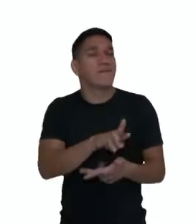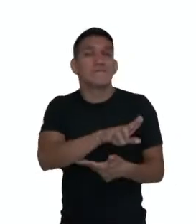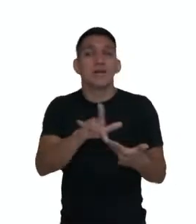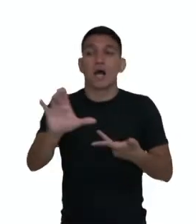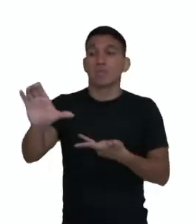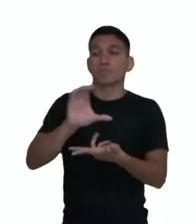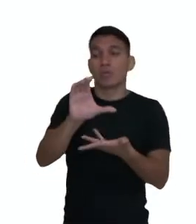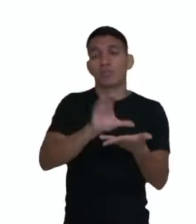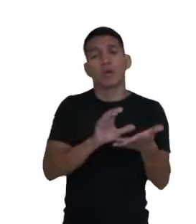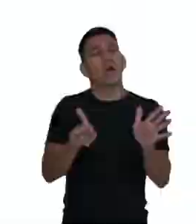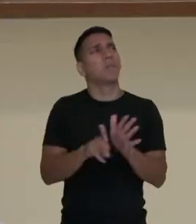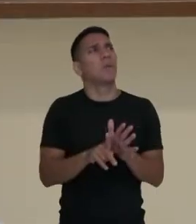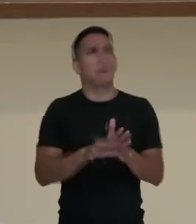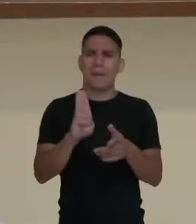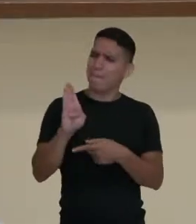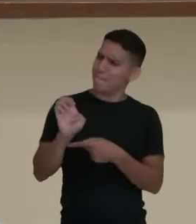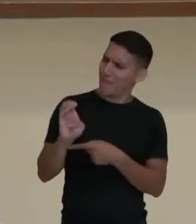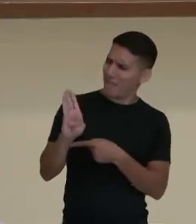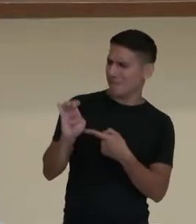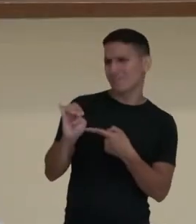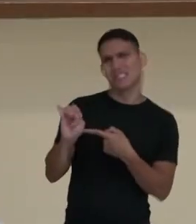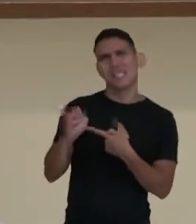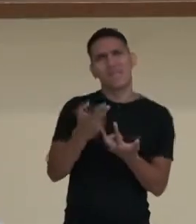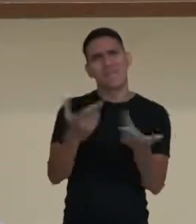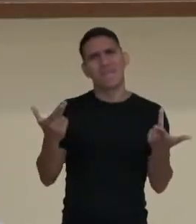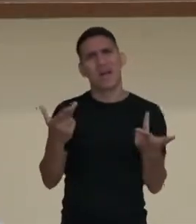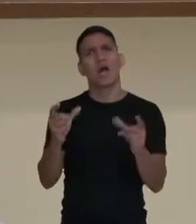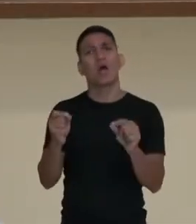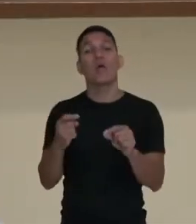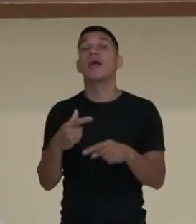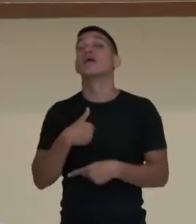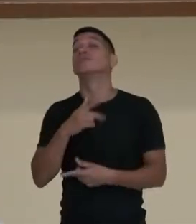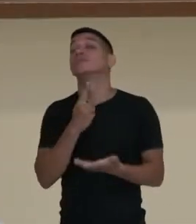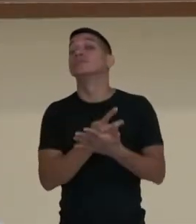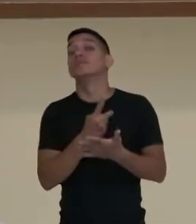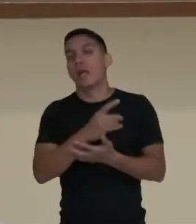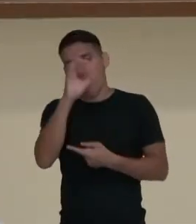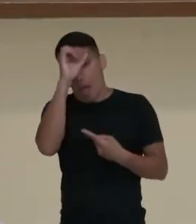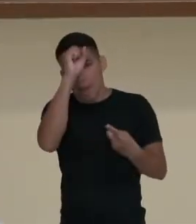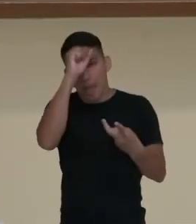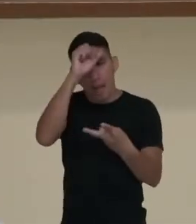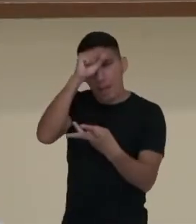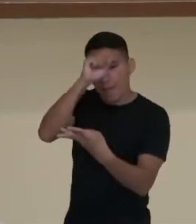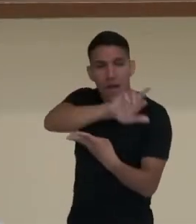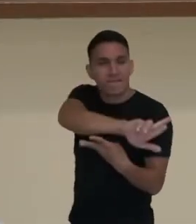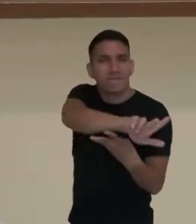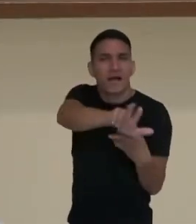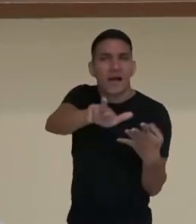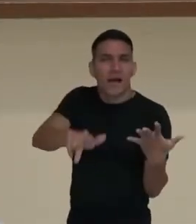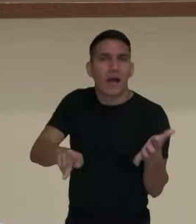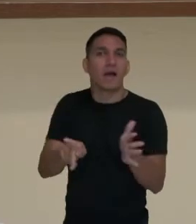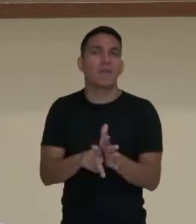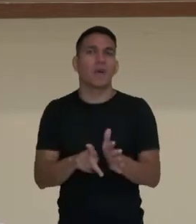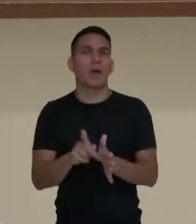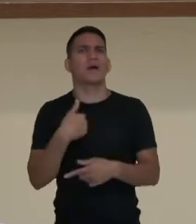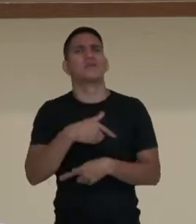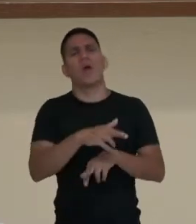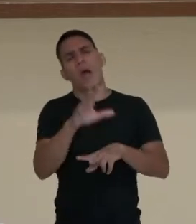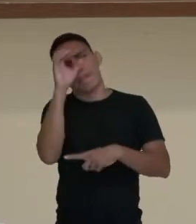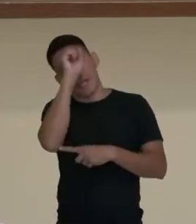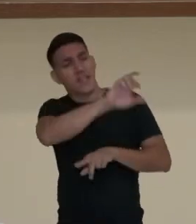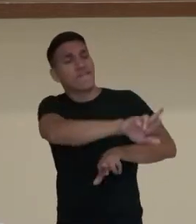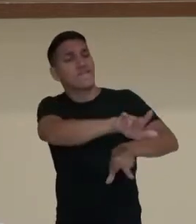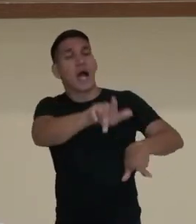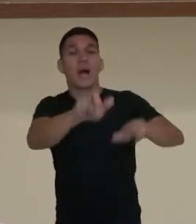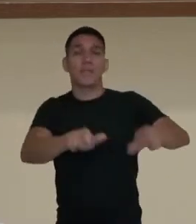ela diz bebi de muitas fontes, quer dizer eu sempre aprendi de vários lugares. Eu sempre aprendi com várias